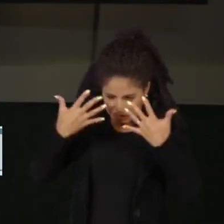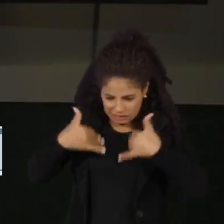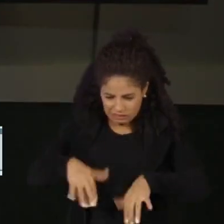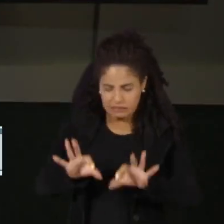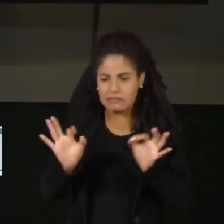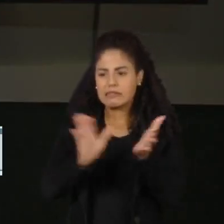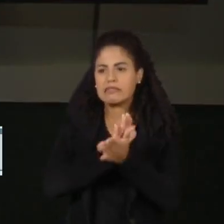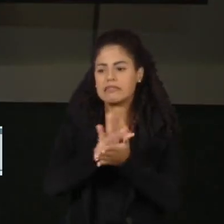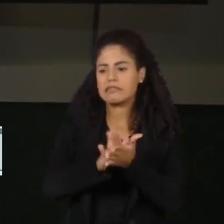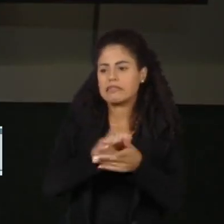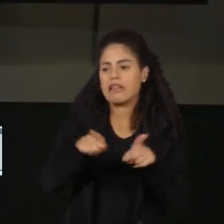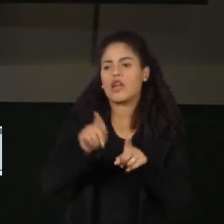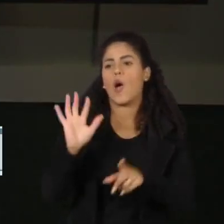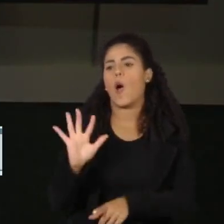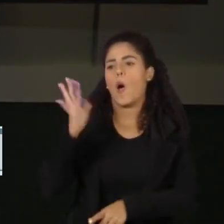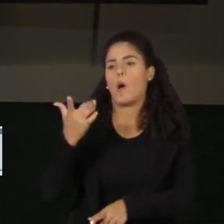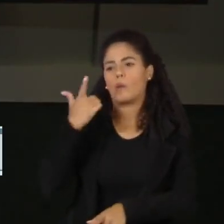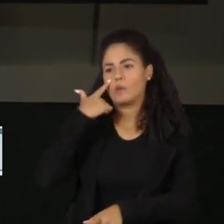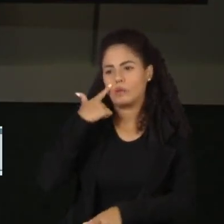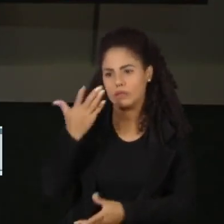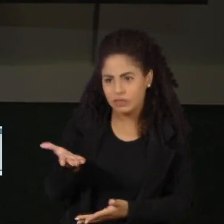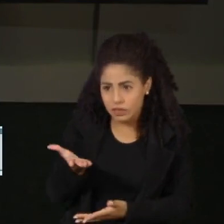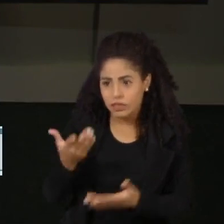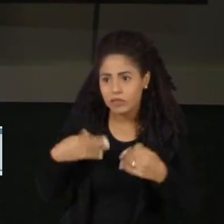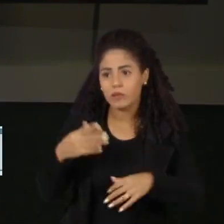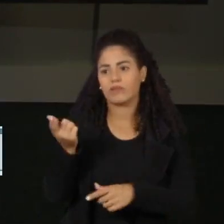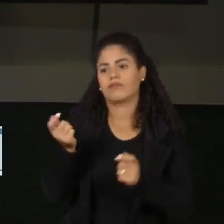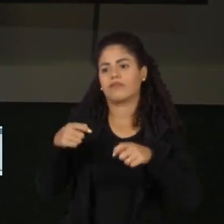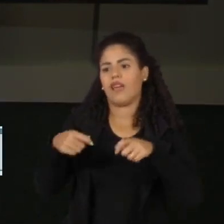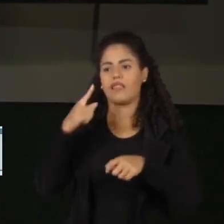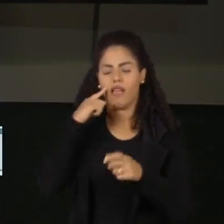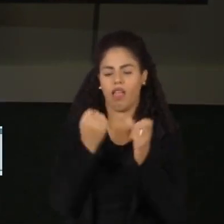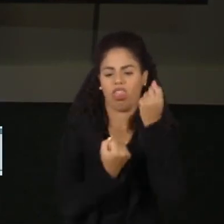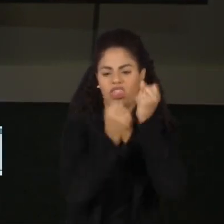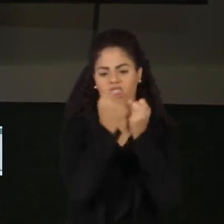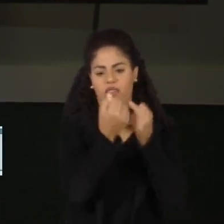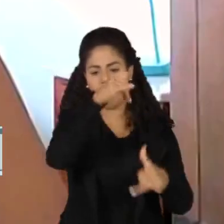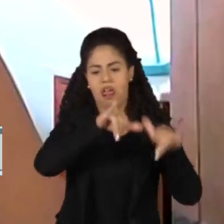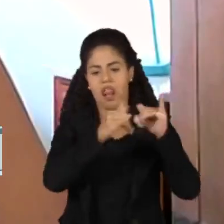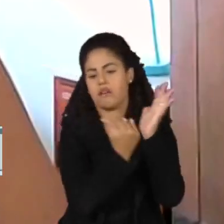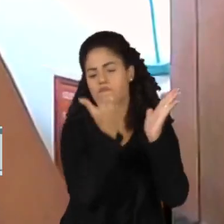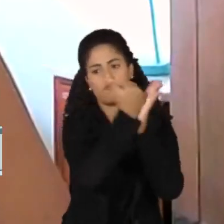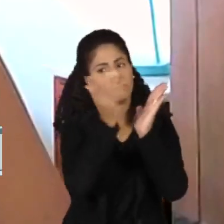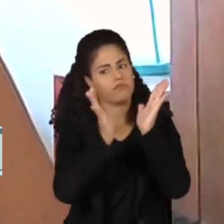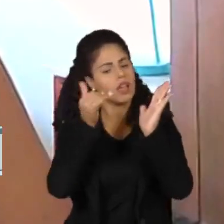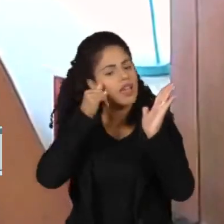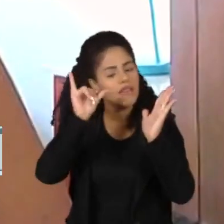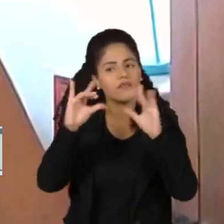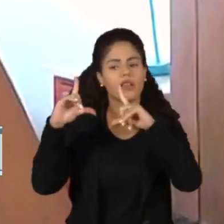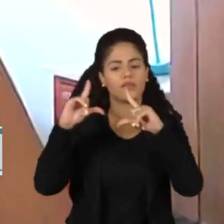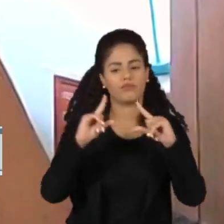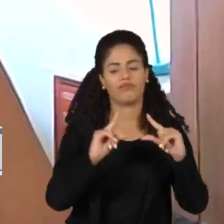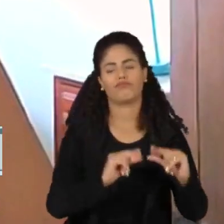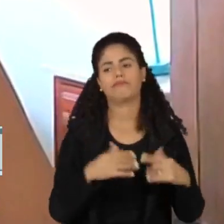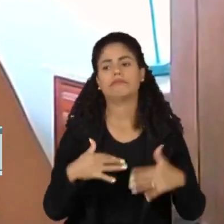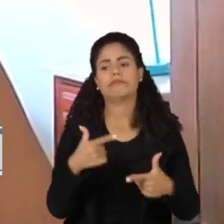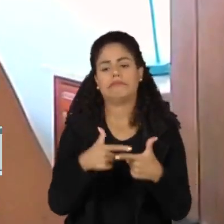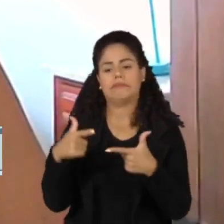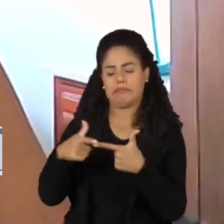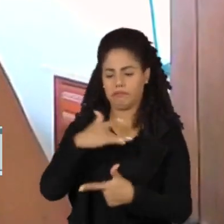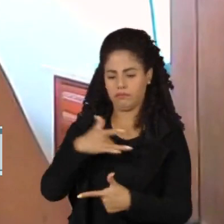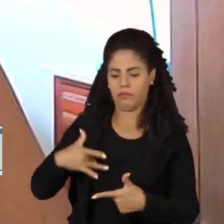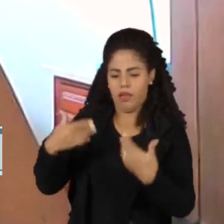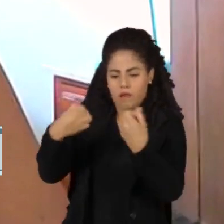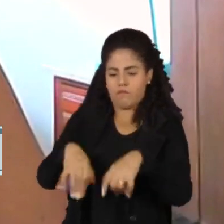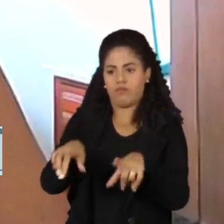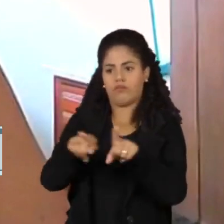A gente diminuir o consumo de alimentos ultraprocessados, que inclusive são os grandes vilões no momento e